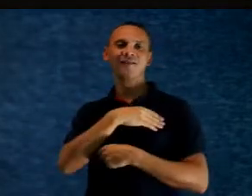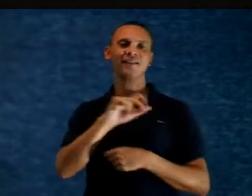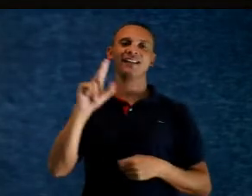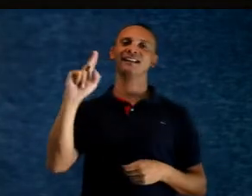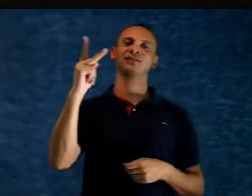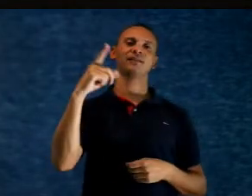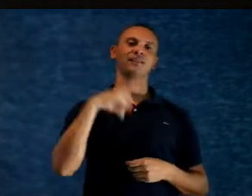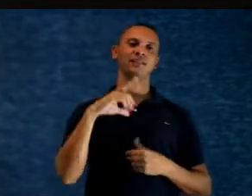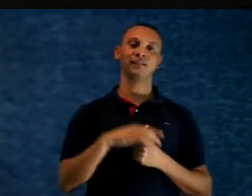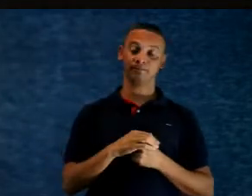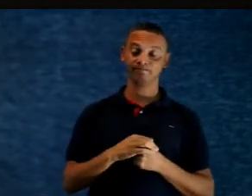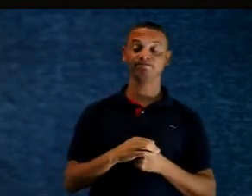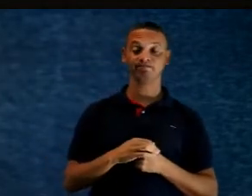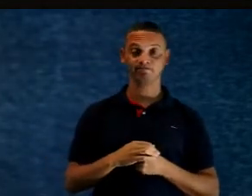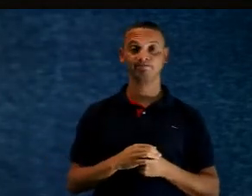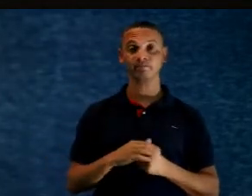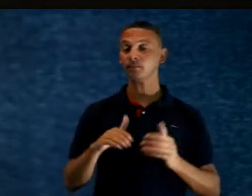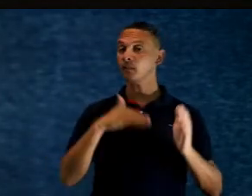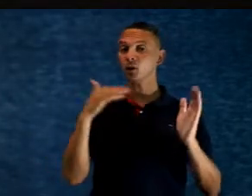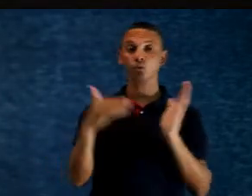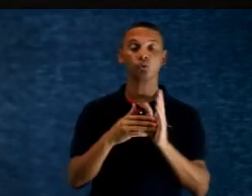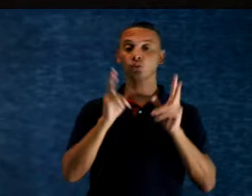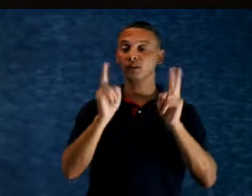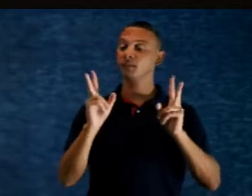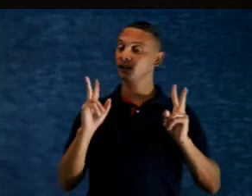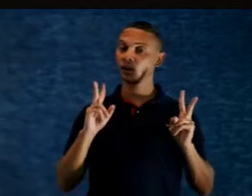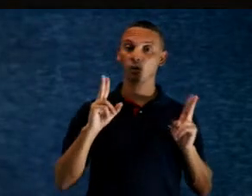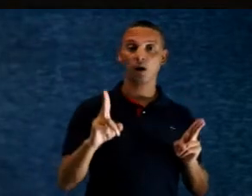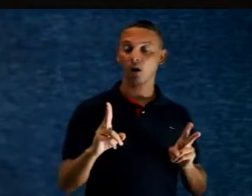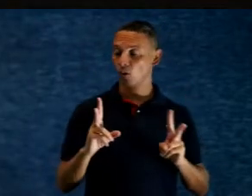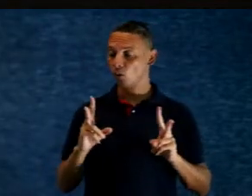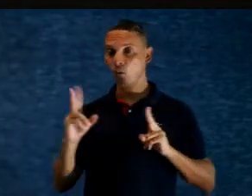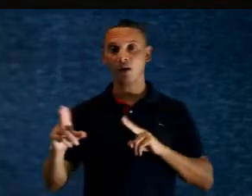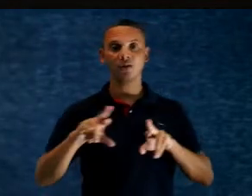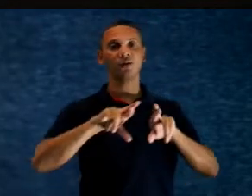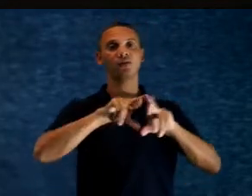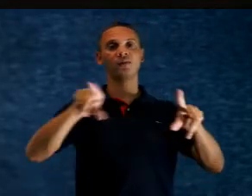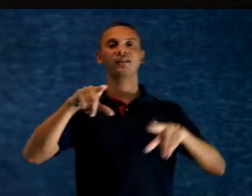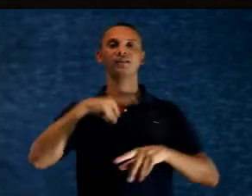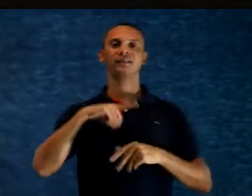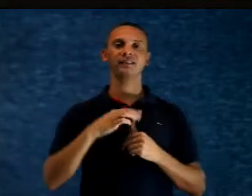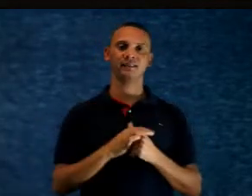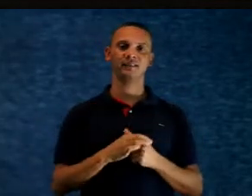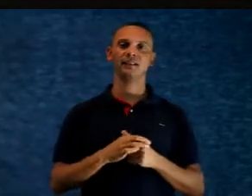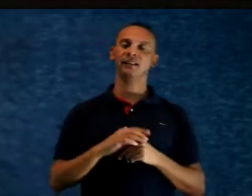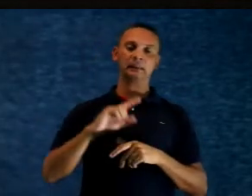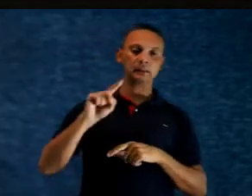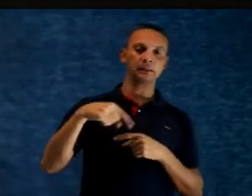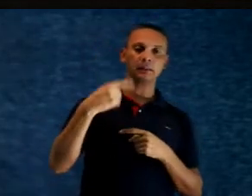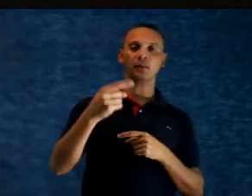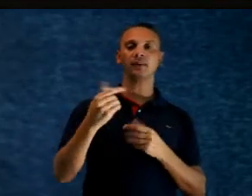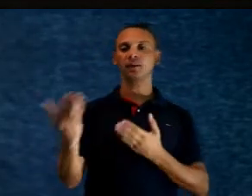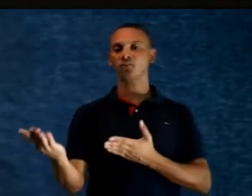também as anedotas pantagruélicas, que ainda sei de cor, do gigante Cafas Leão, e brincaram com os